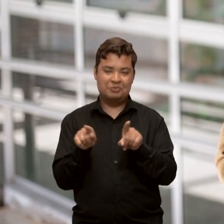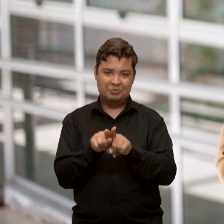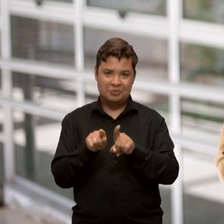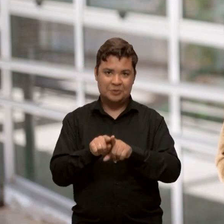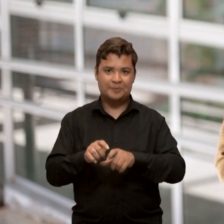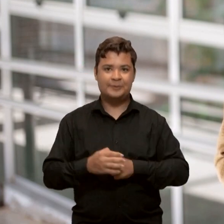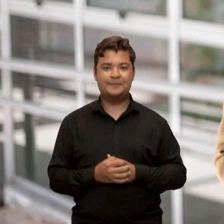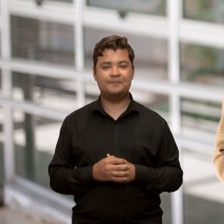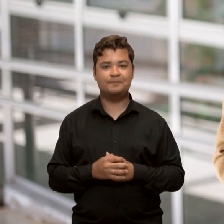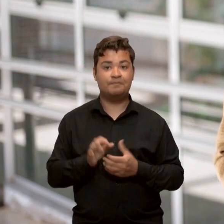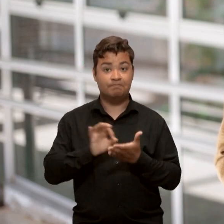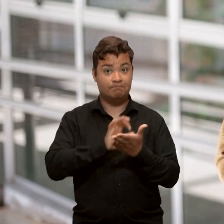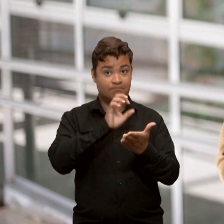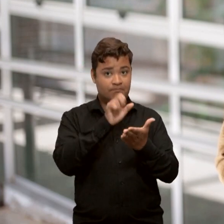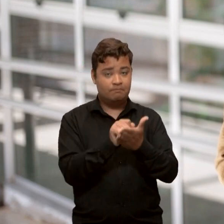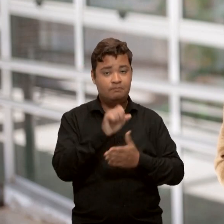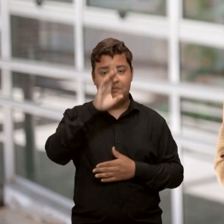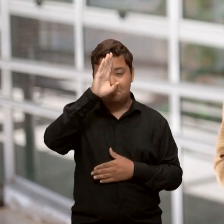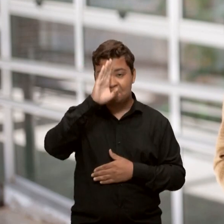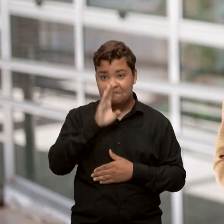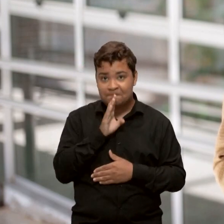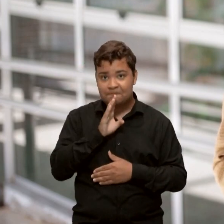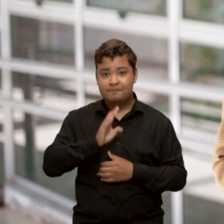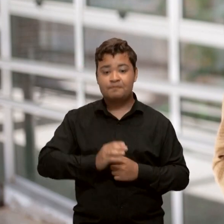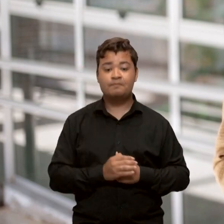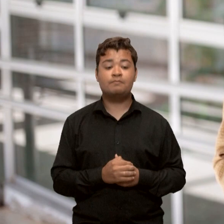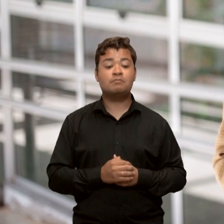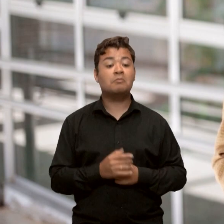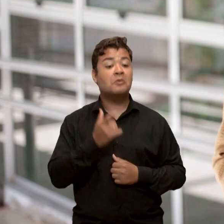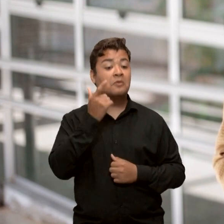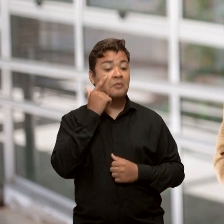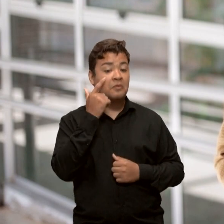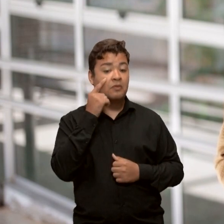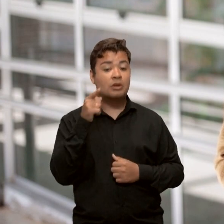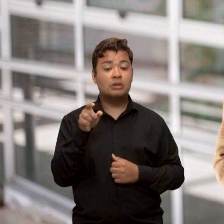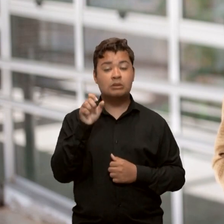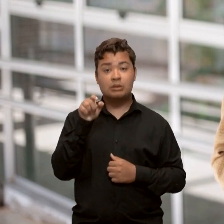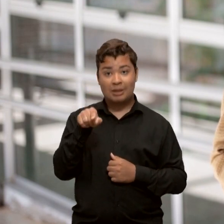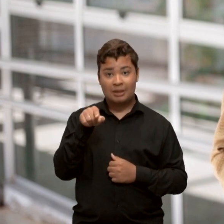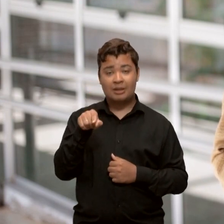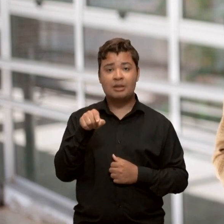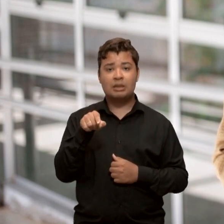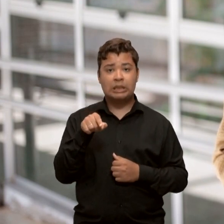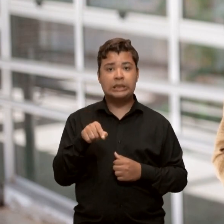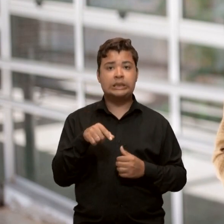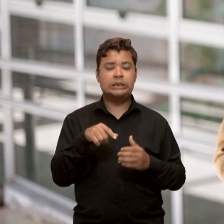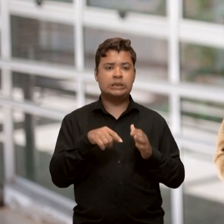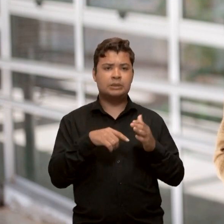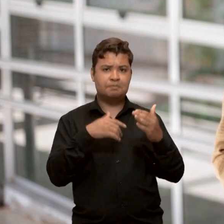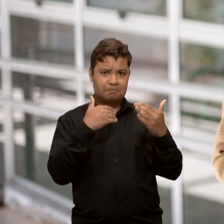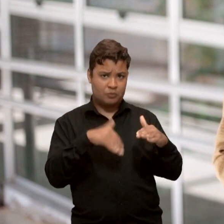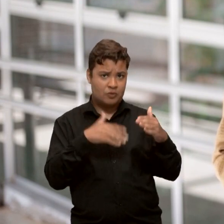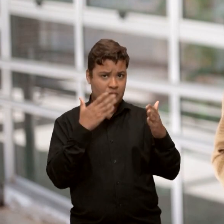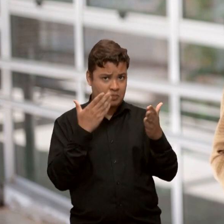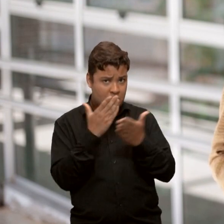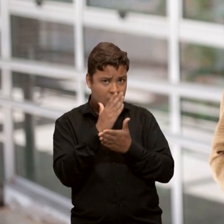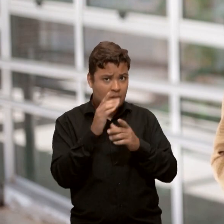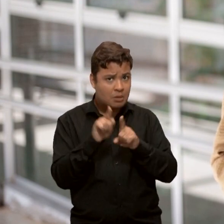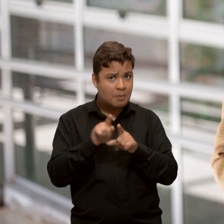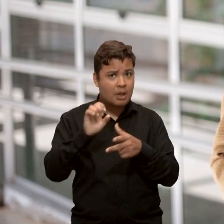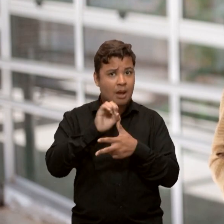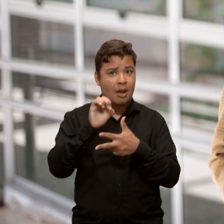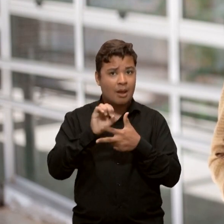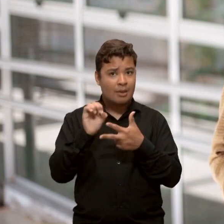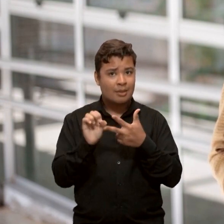são gratuitas e será considerado o desempenho no exame VHCE e a nota do Enem para avaliação